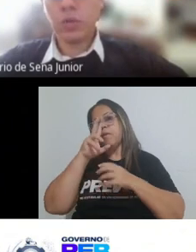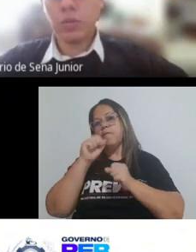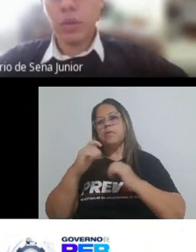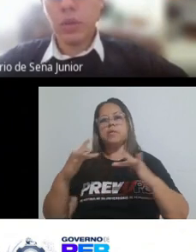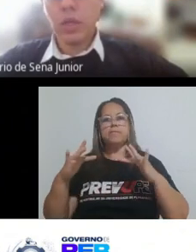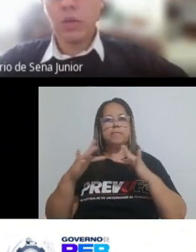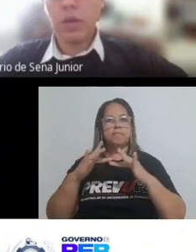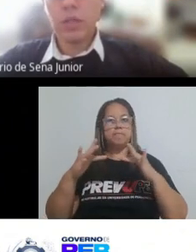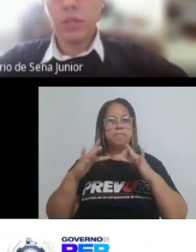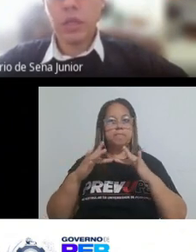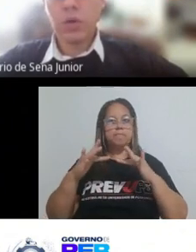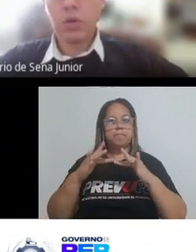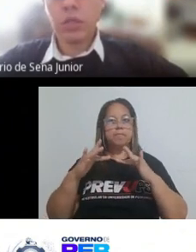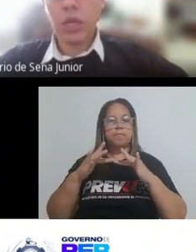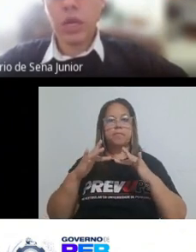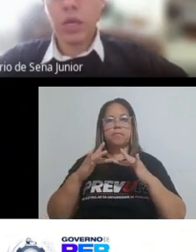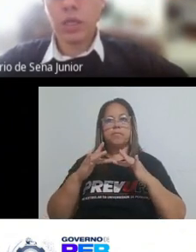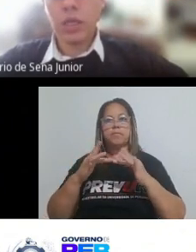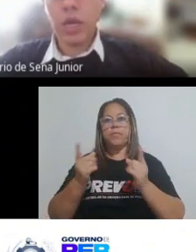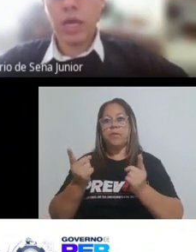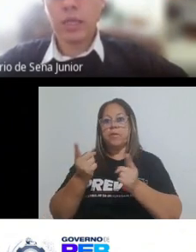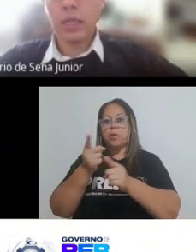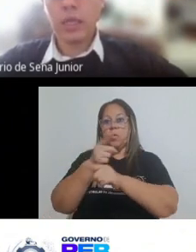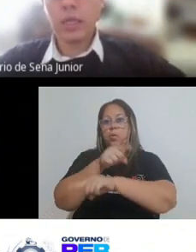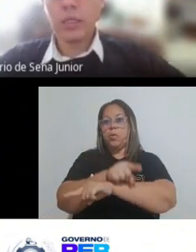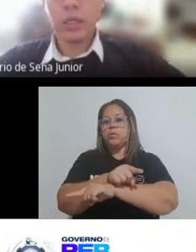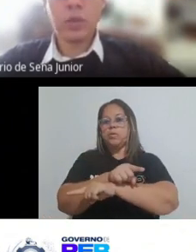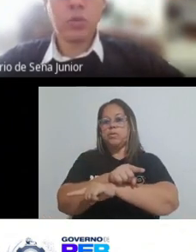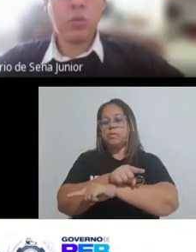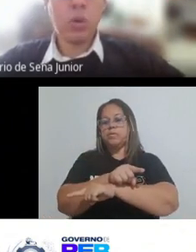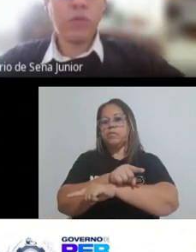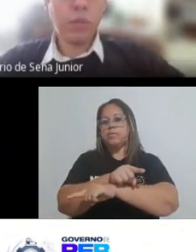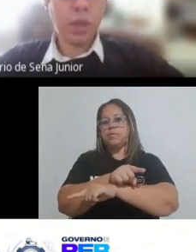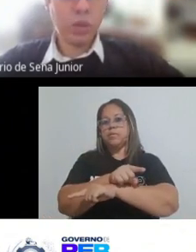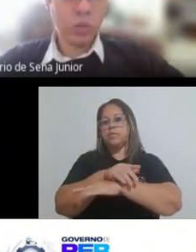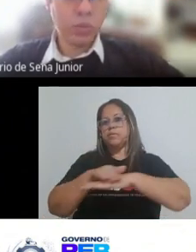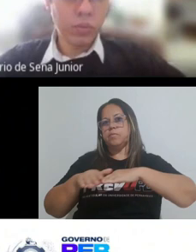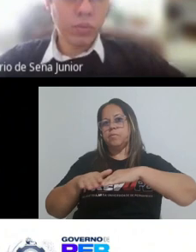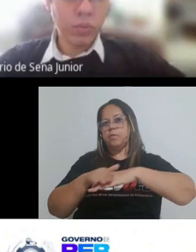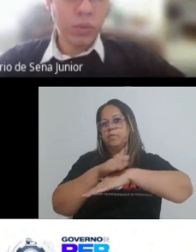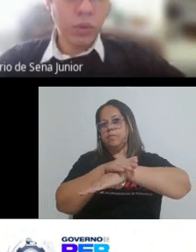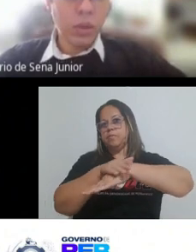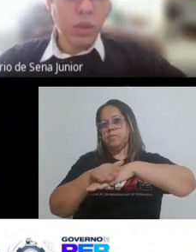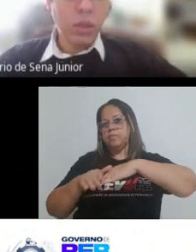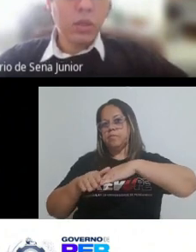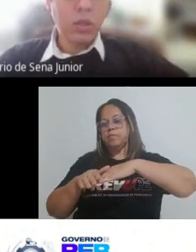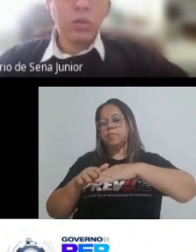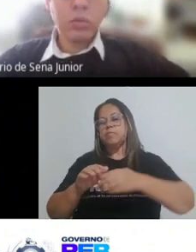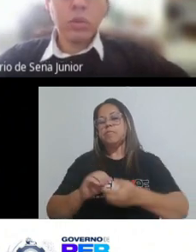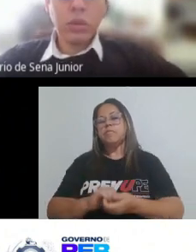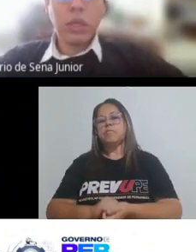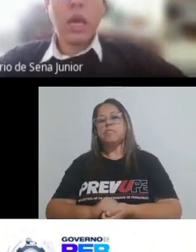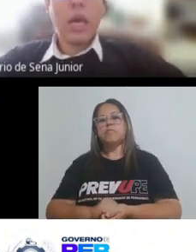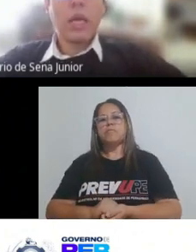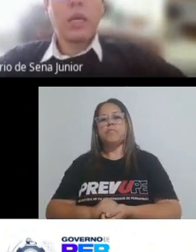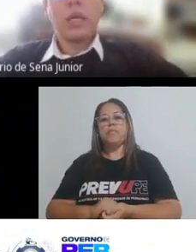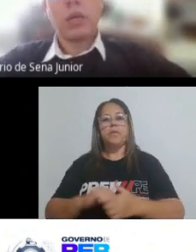atrito, que vai ser contrária à tendência do movimento. Então,